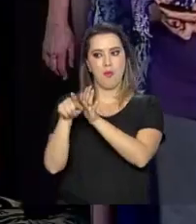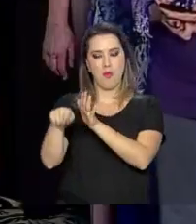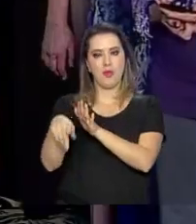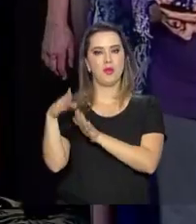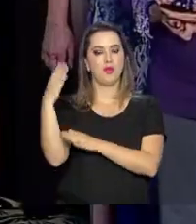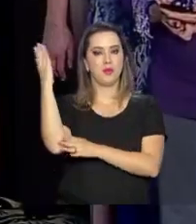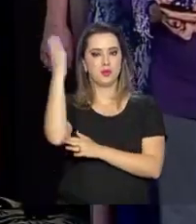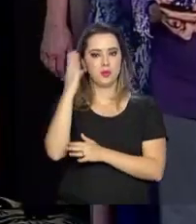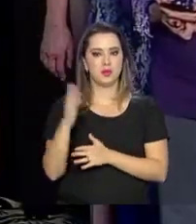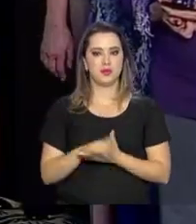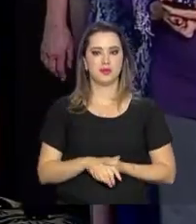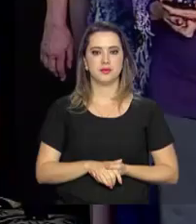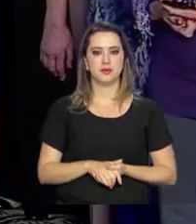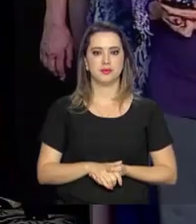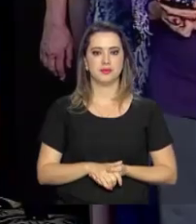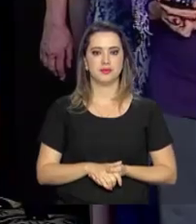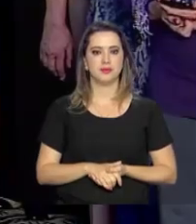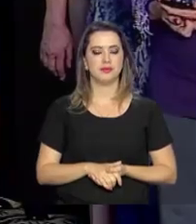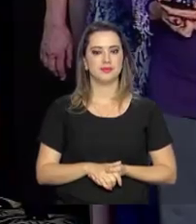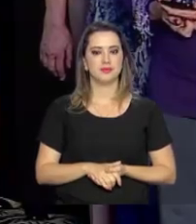Vai lá, menina! Sim!